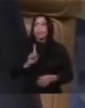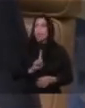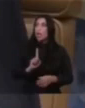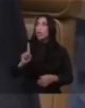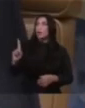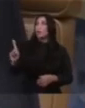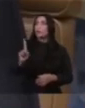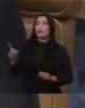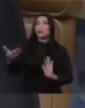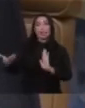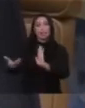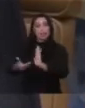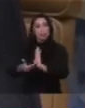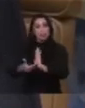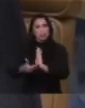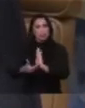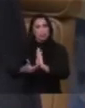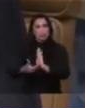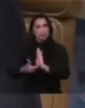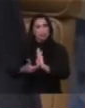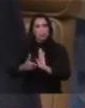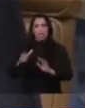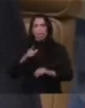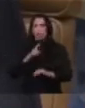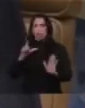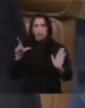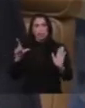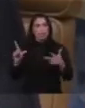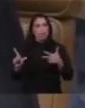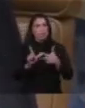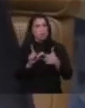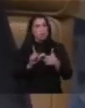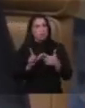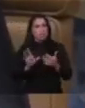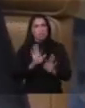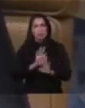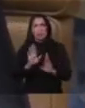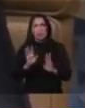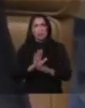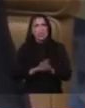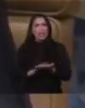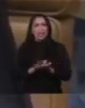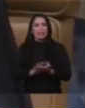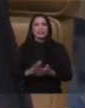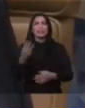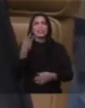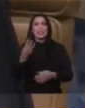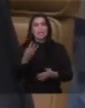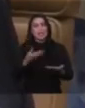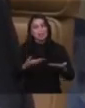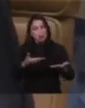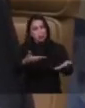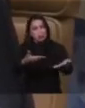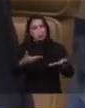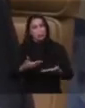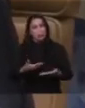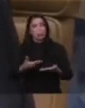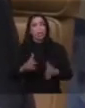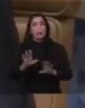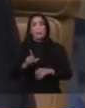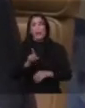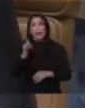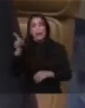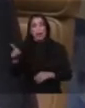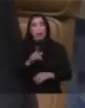Deputados, sem nenhum ativismo legislativo, fui, depois de 3 convites, um deles pessoal do presidente